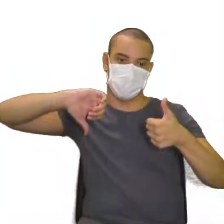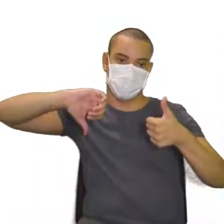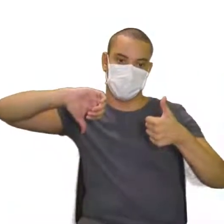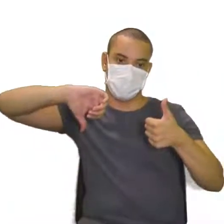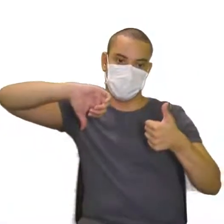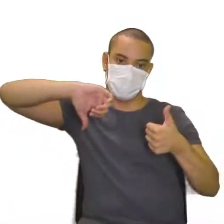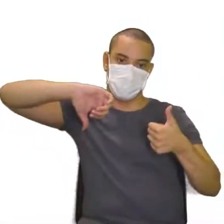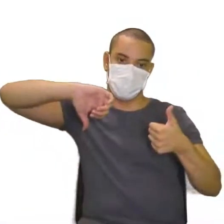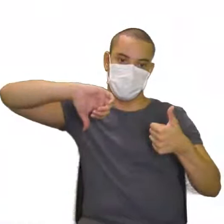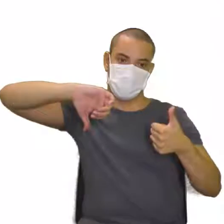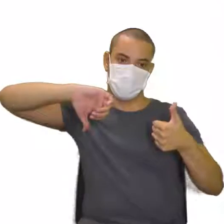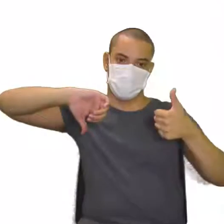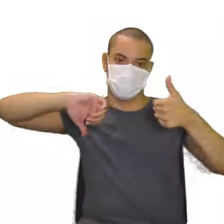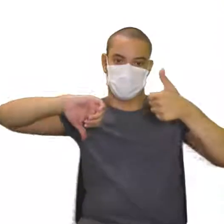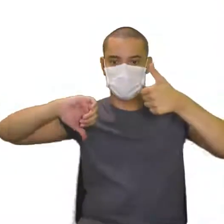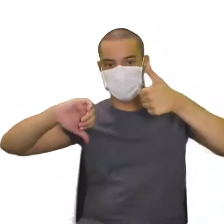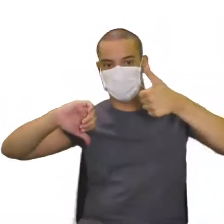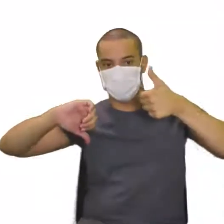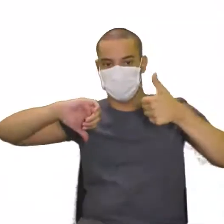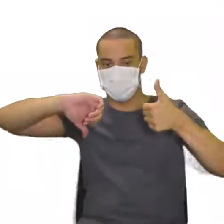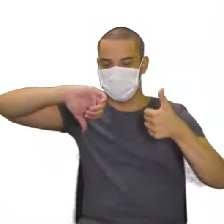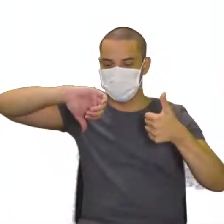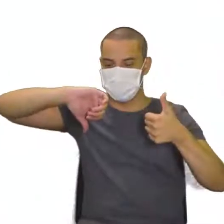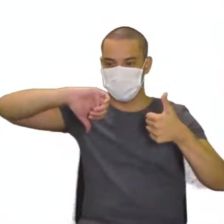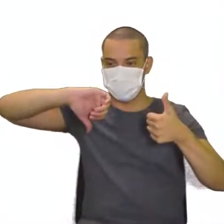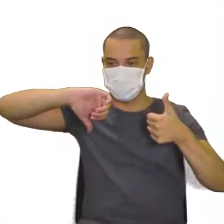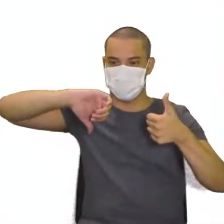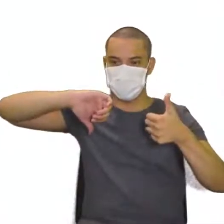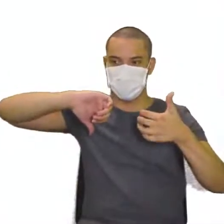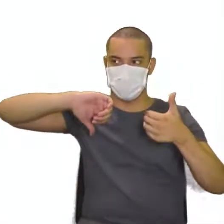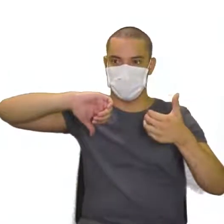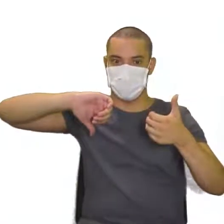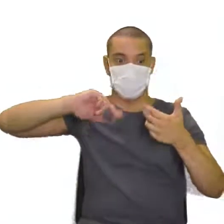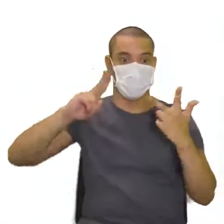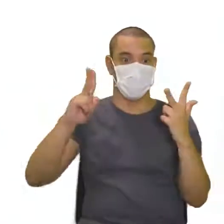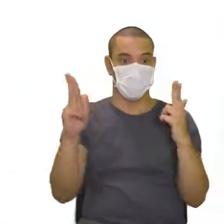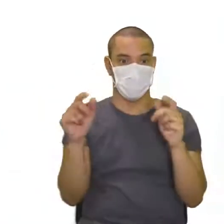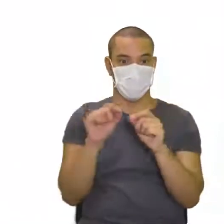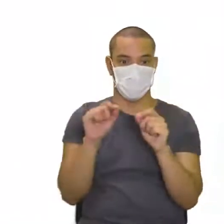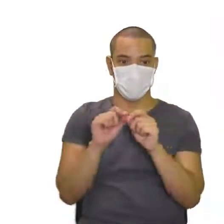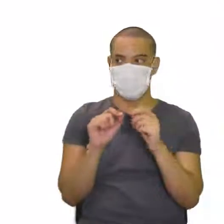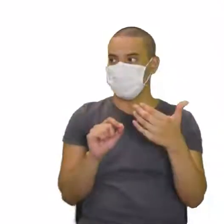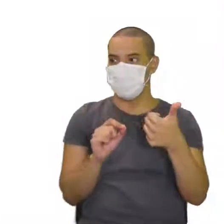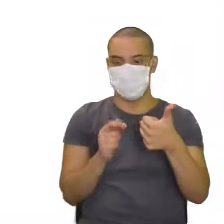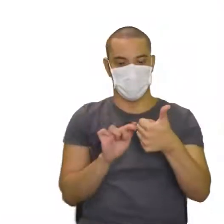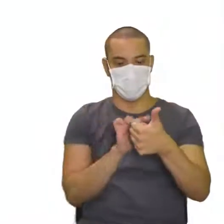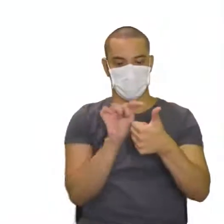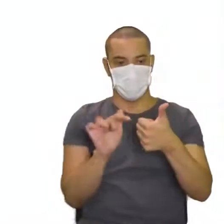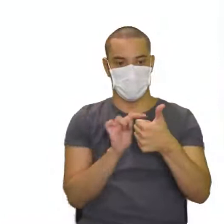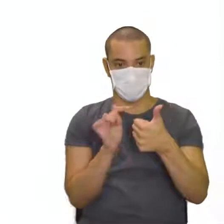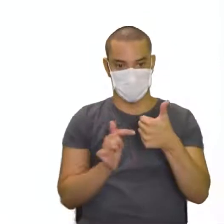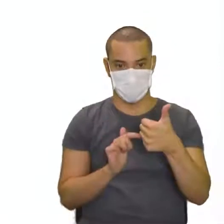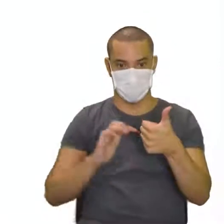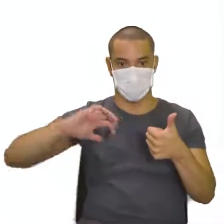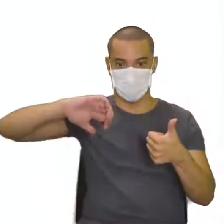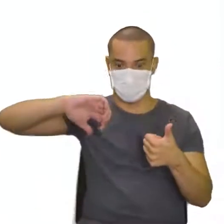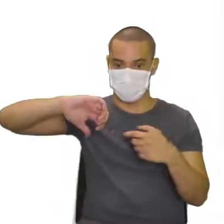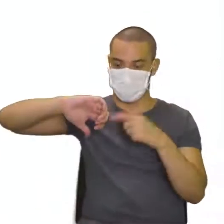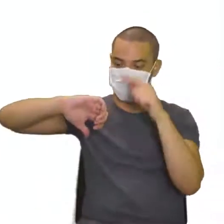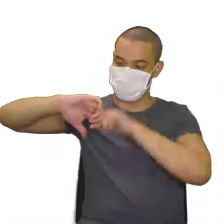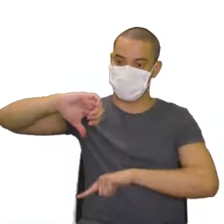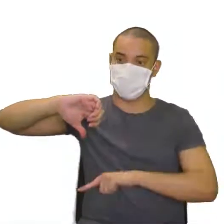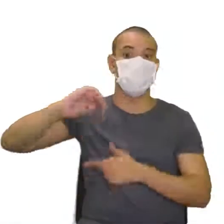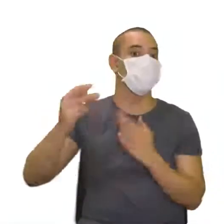sentido da corrente e esses aqui são o sentido, olha só, do campo, tá, pessoal? Então tá aqui, ó,